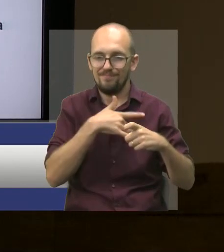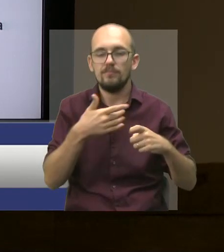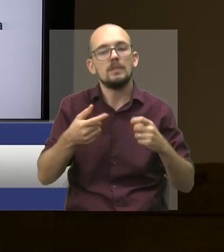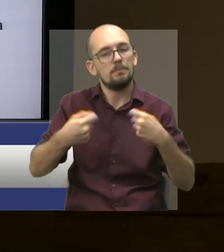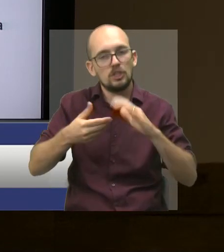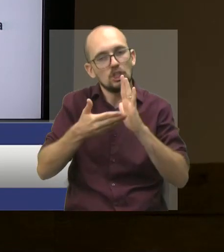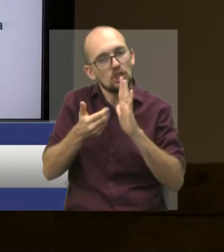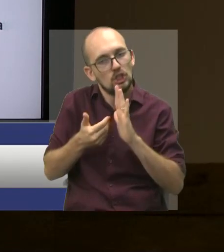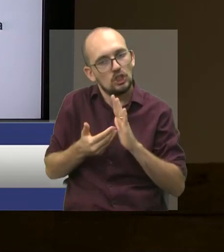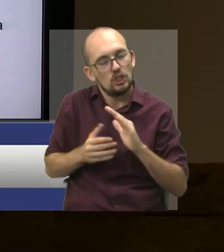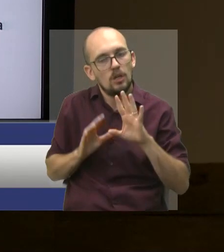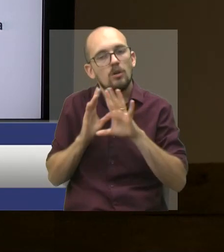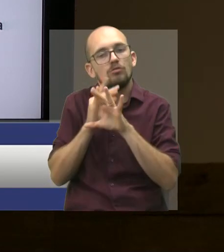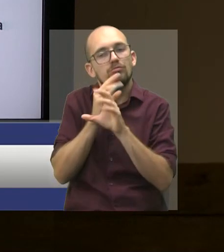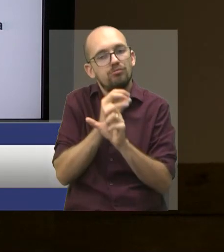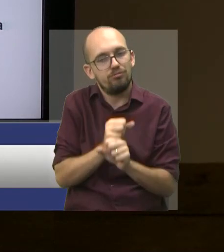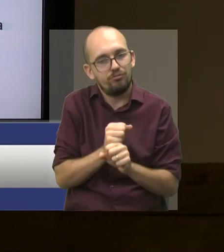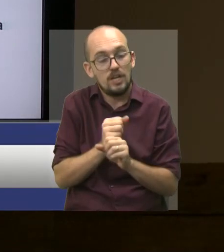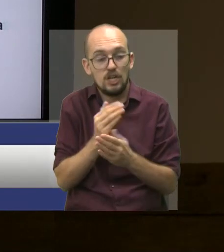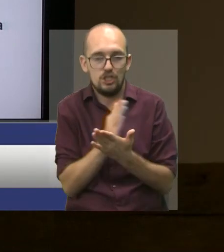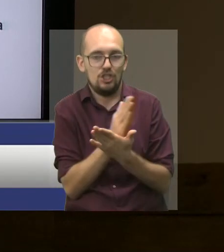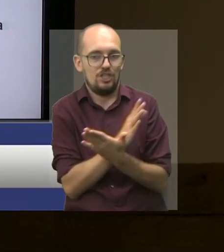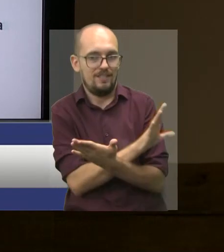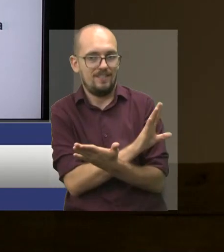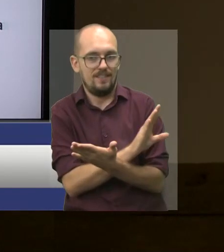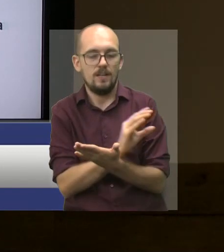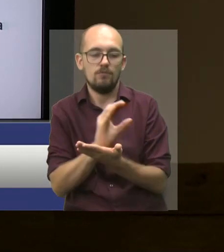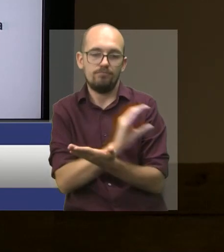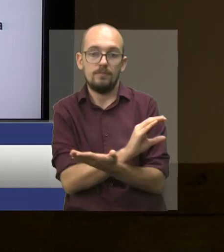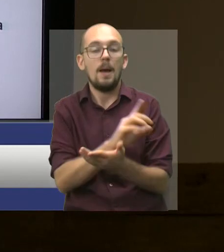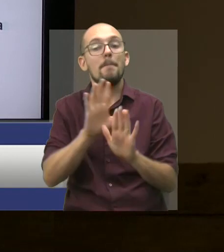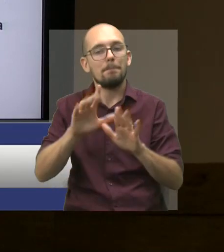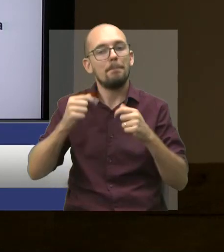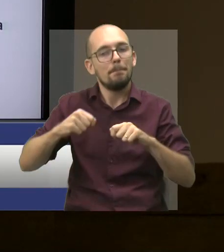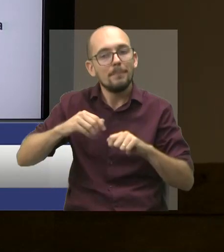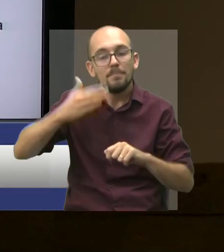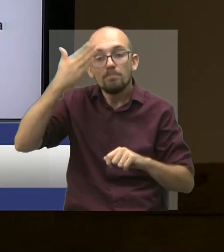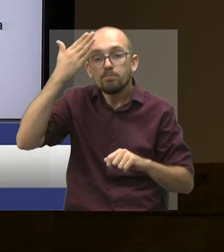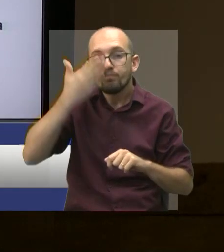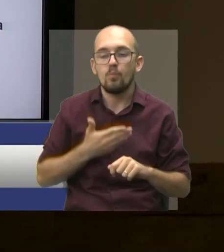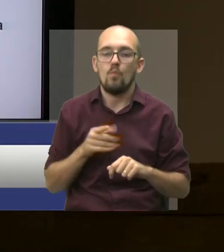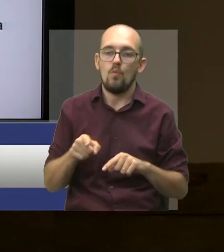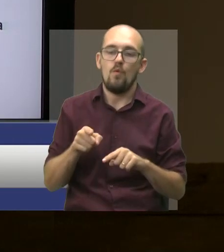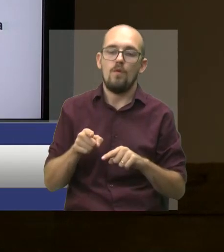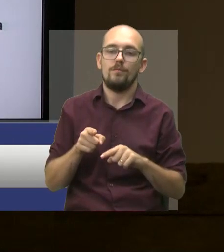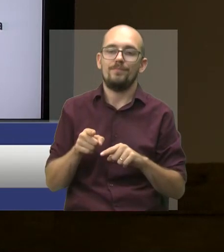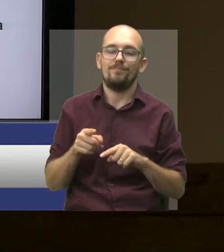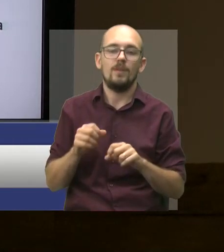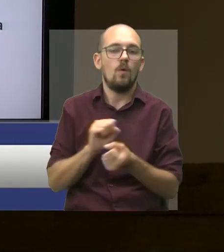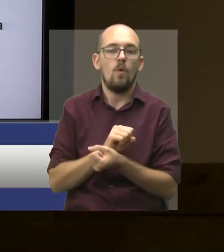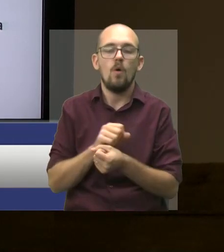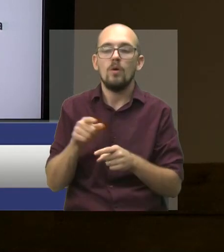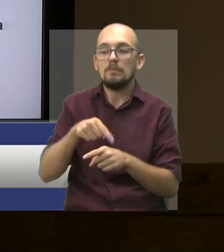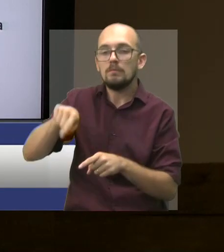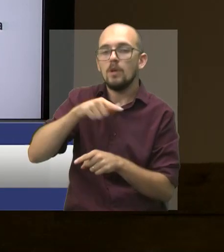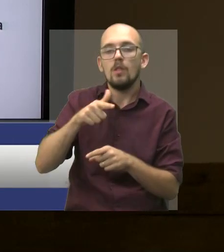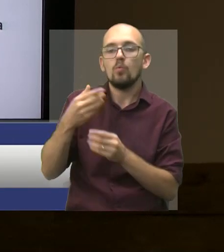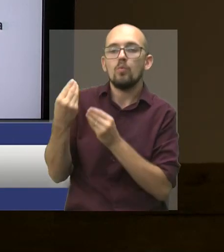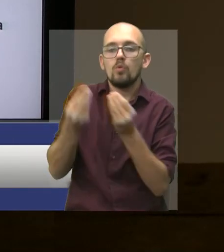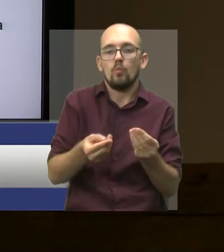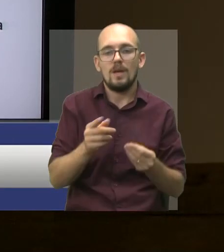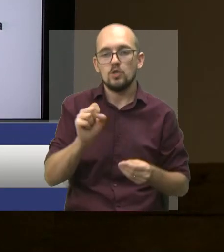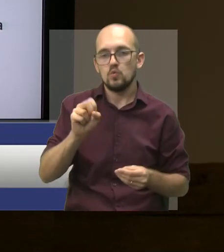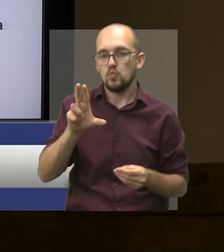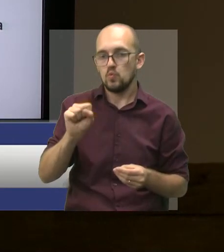tem que comprovar que essas despesas não são possíveis ser fornecidas através do Sistema Único